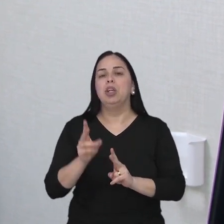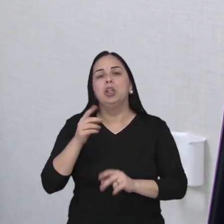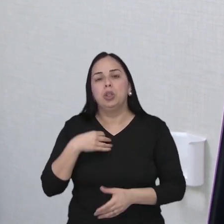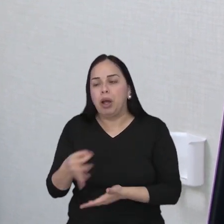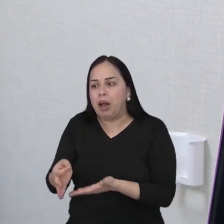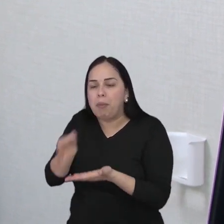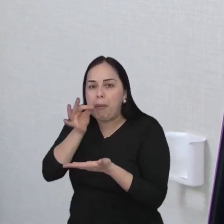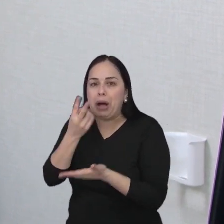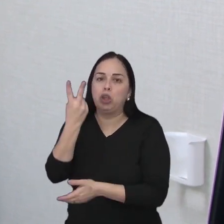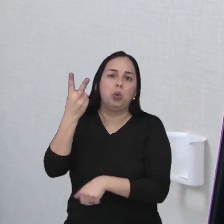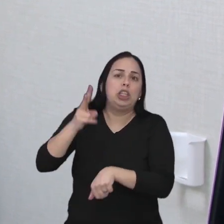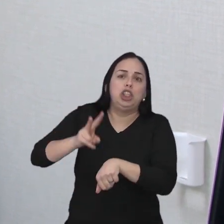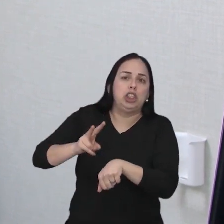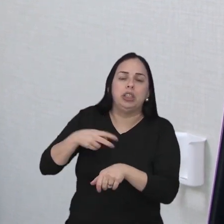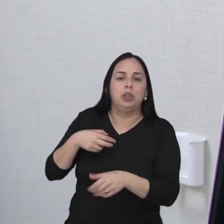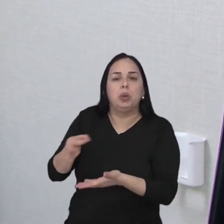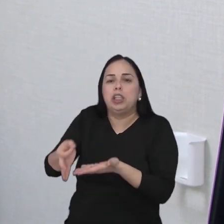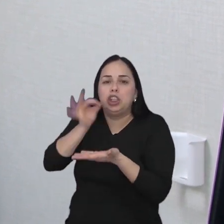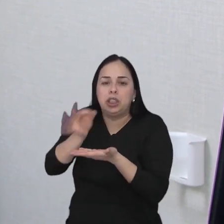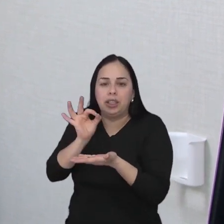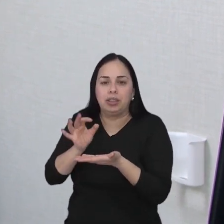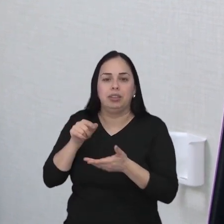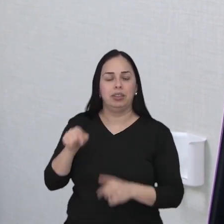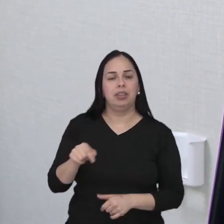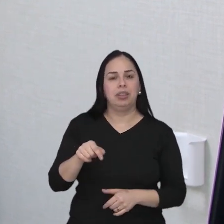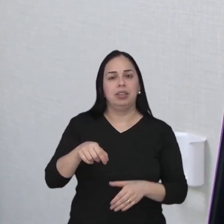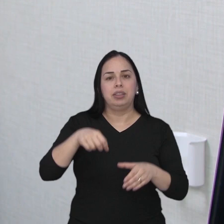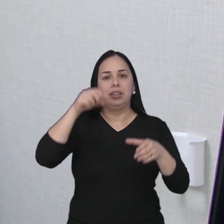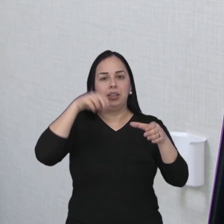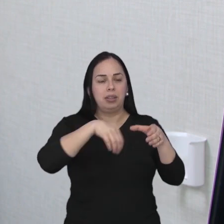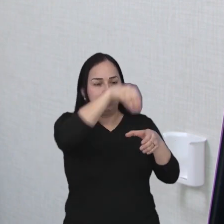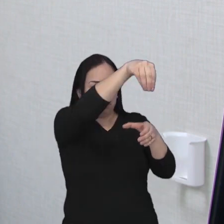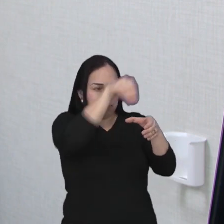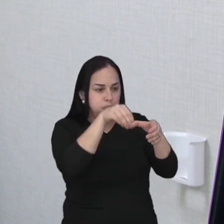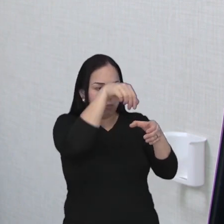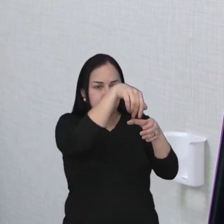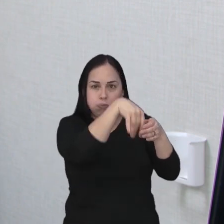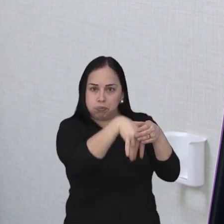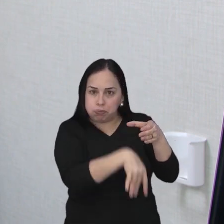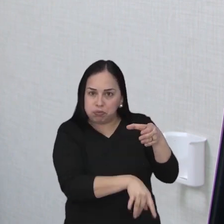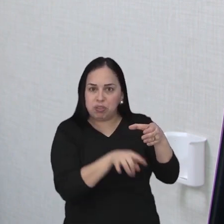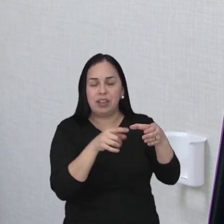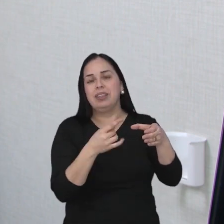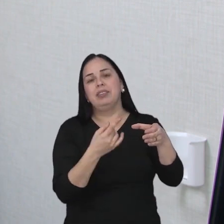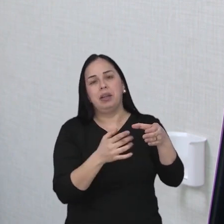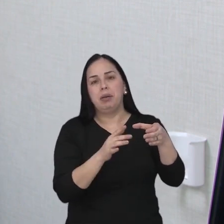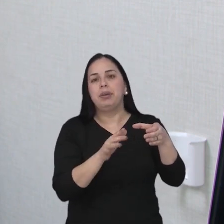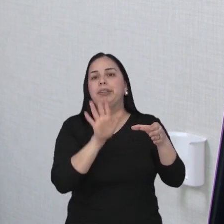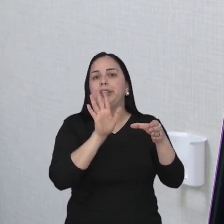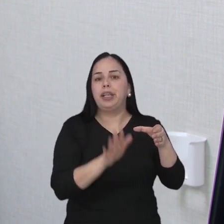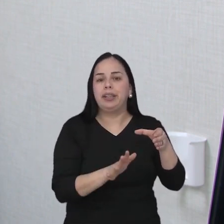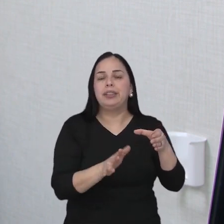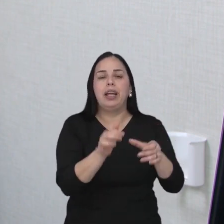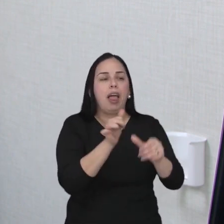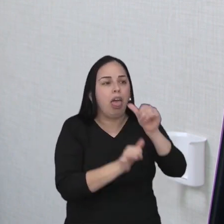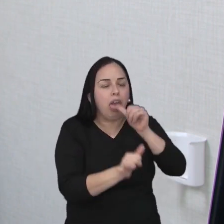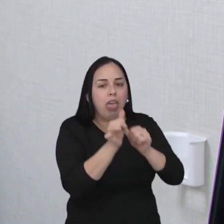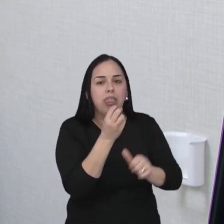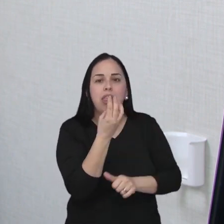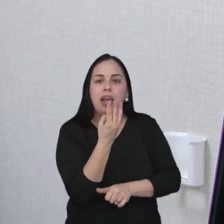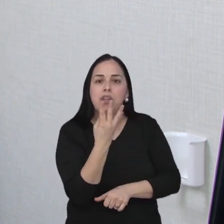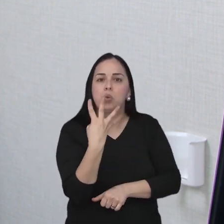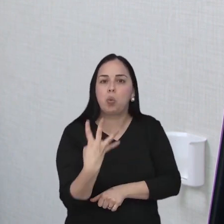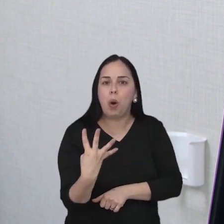dia de café. Então, eu disse no primeiro momento que o café expresso já vai dar em umas 100 miligramas de cafeína. Então, se você toma